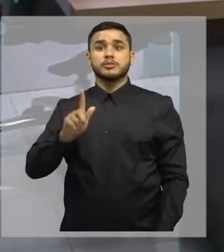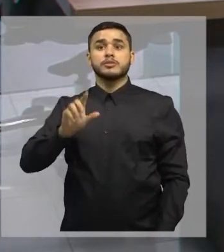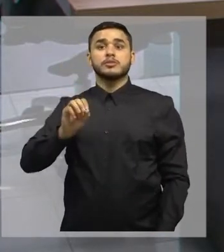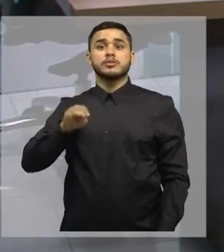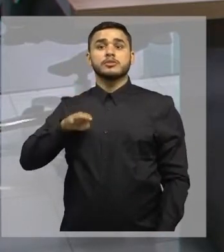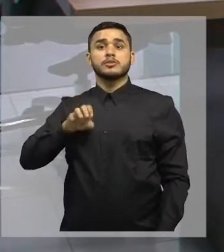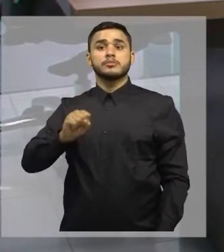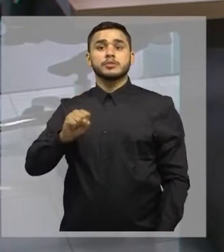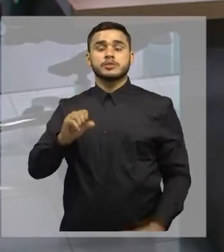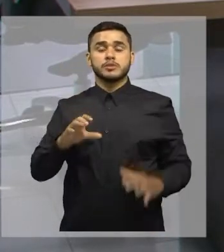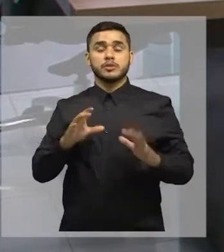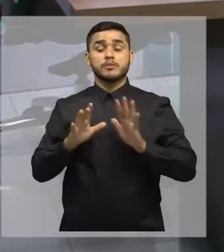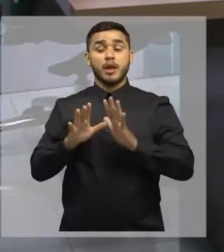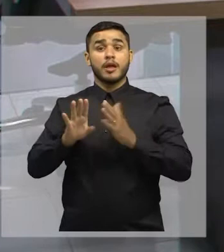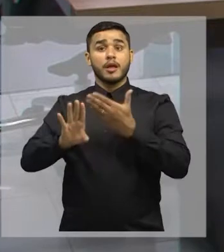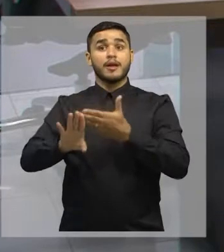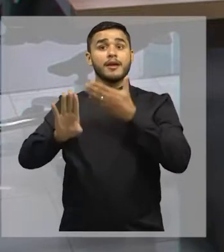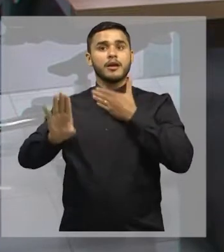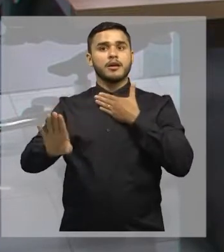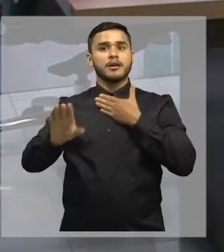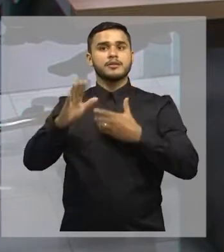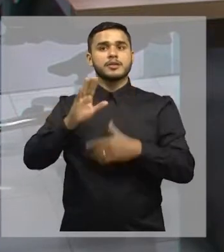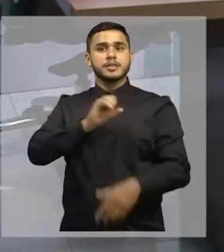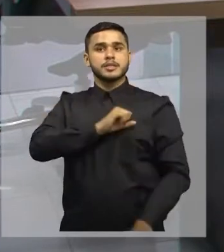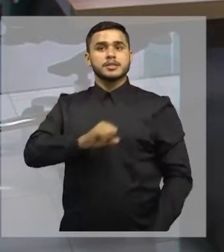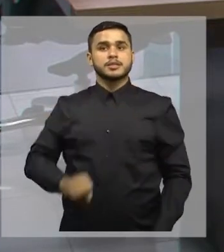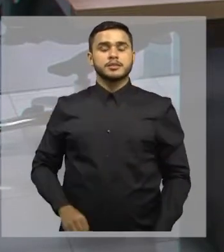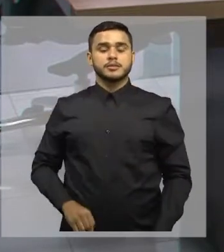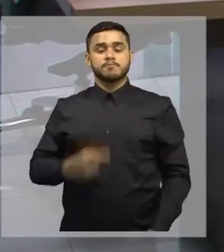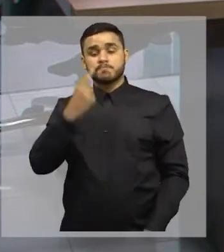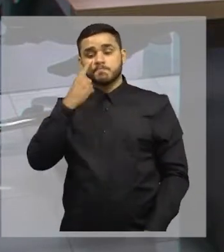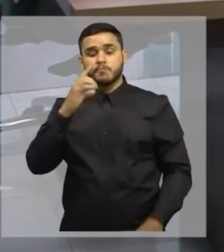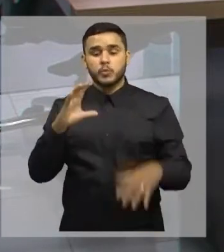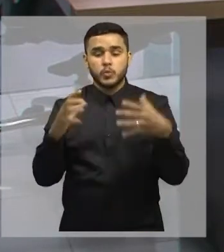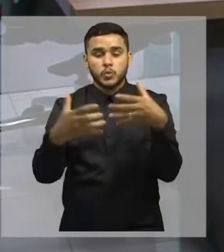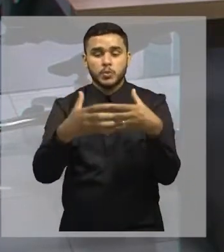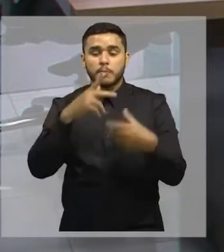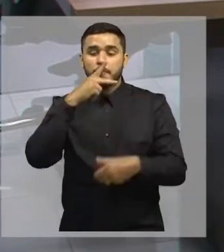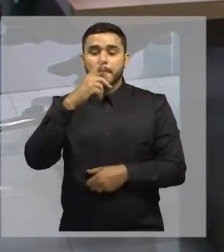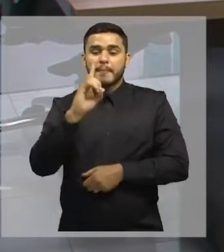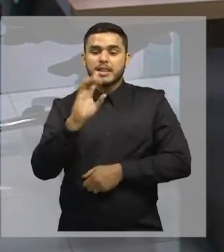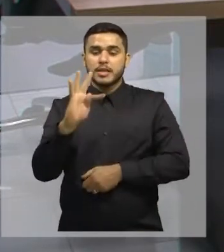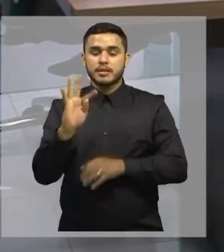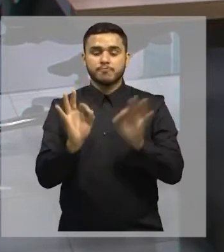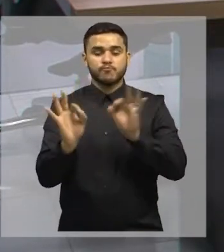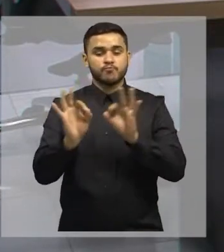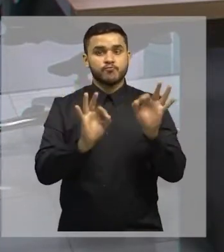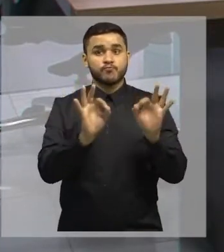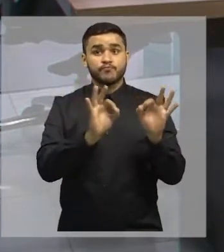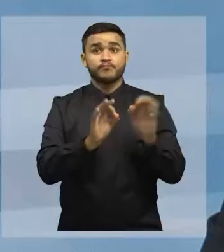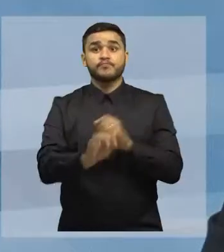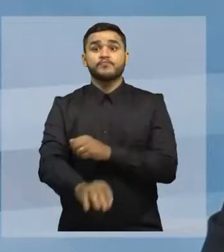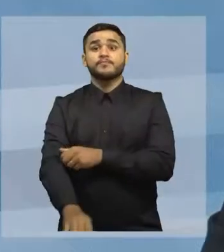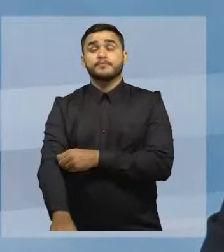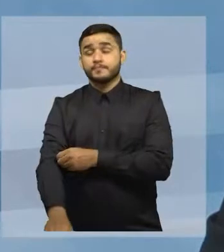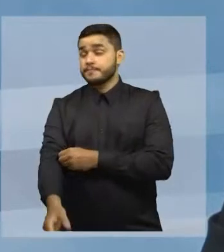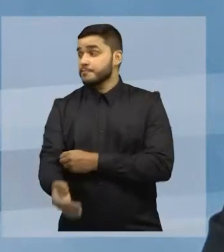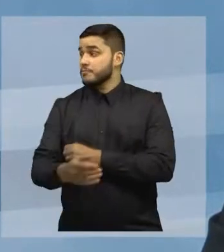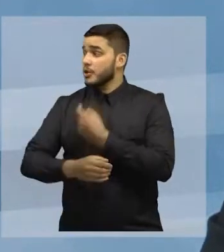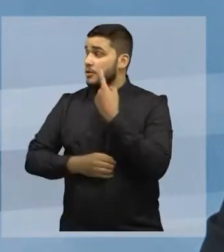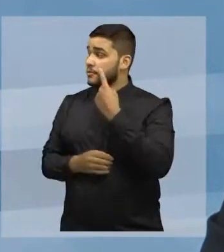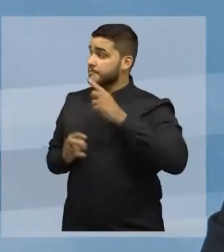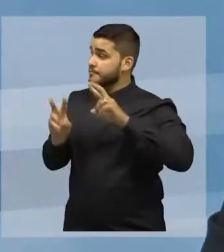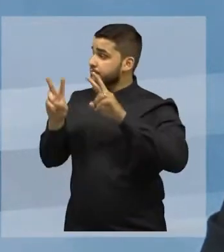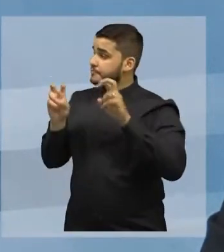um simbolismo aí, né, que você não teve. Eu queria colocar, portanto, esse tema aqui, porque no cenário colocado você tem agora, por